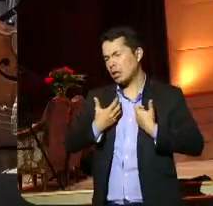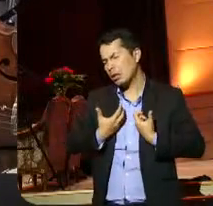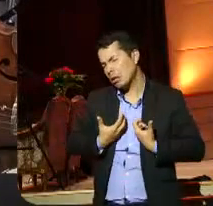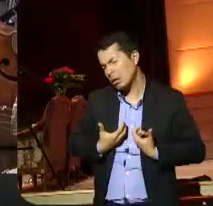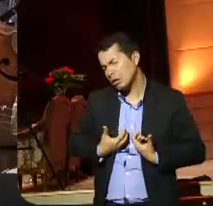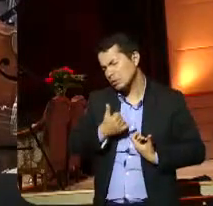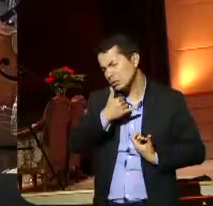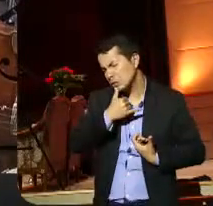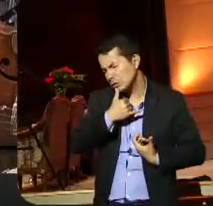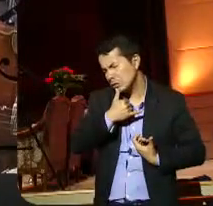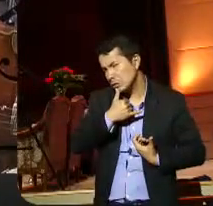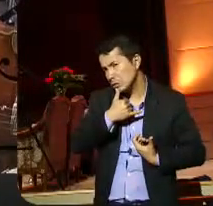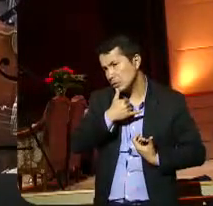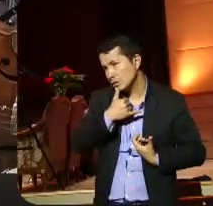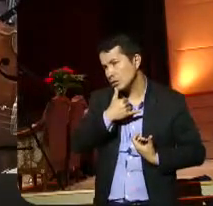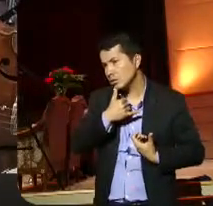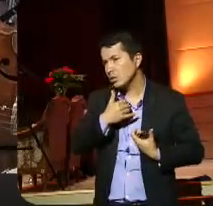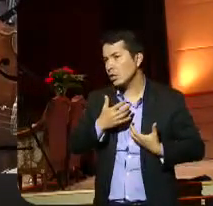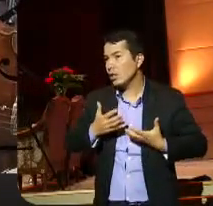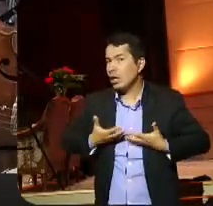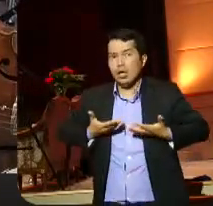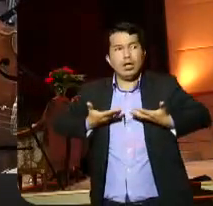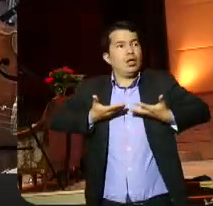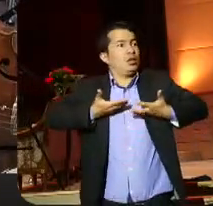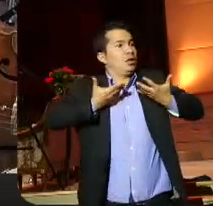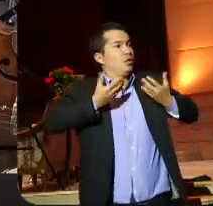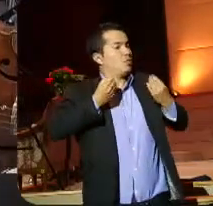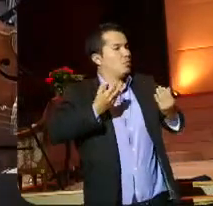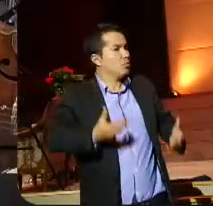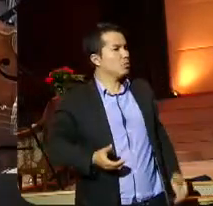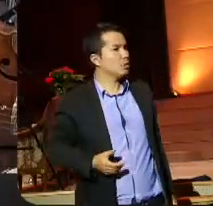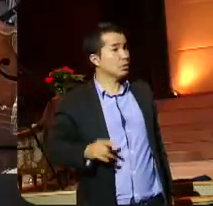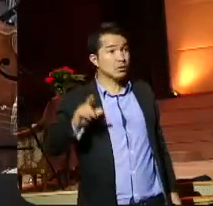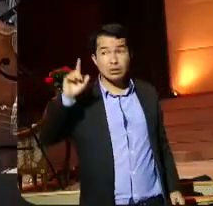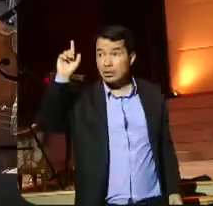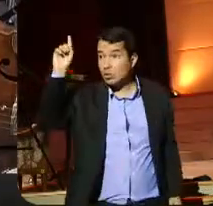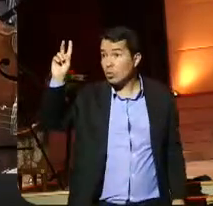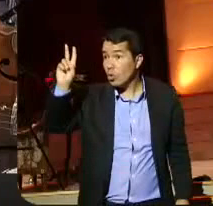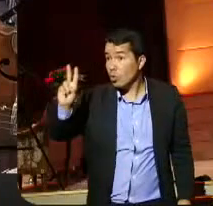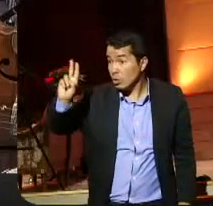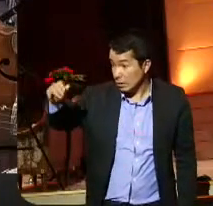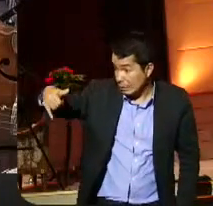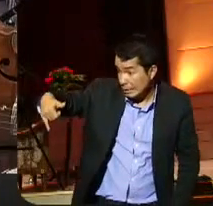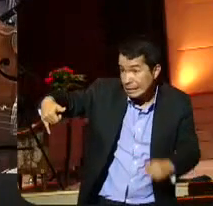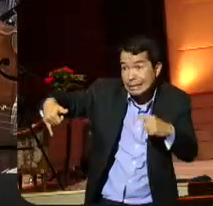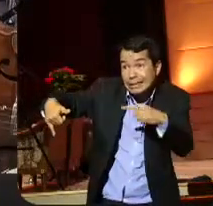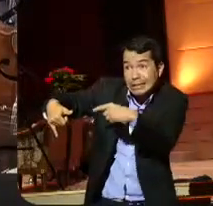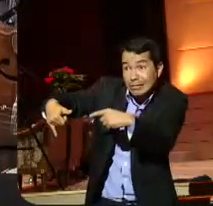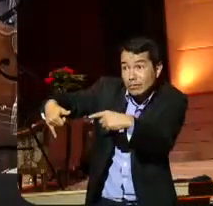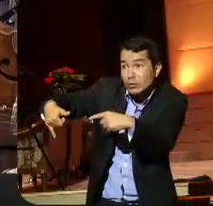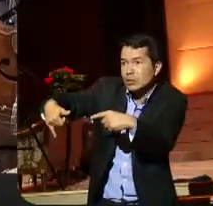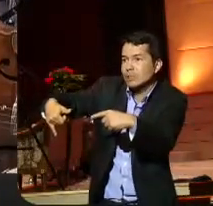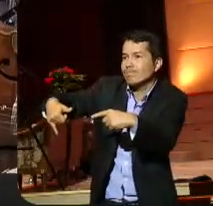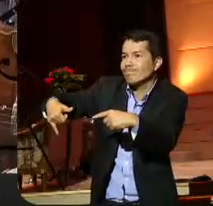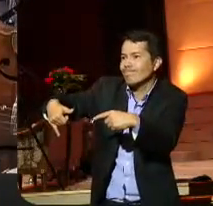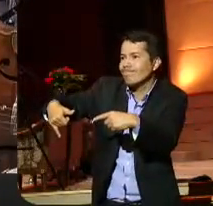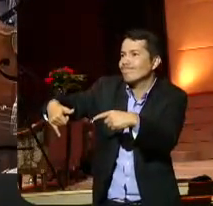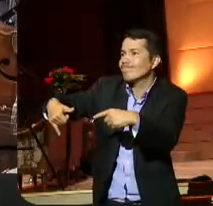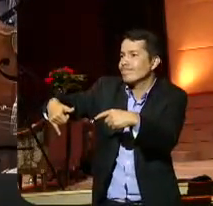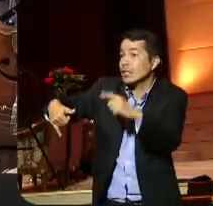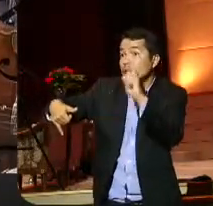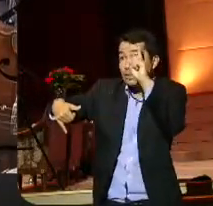me proteger, que o Senhor tinha furado todas elas para que o olhar de Jesus me encontrasse naquele